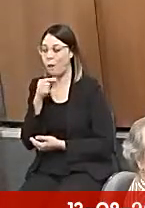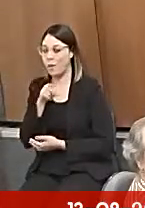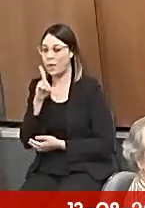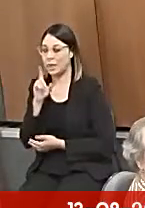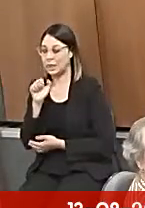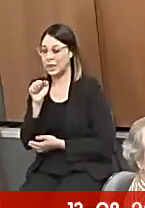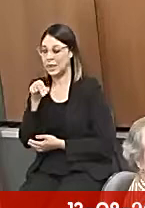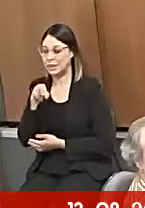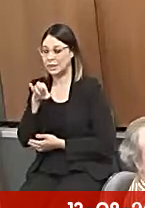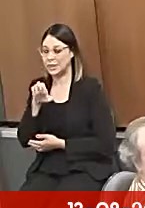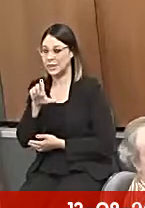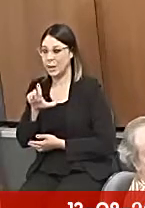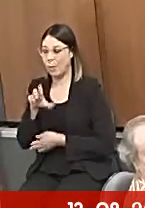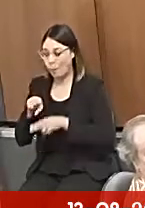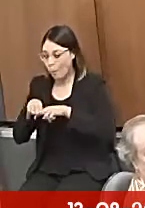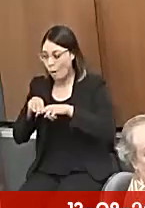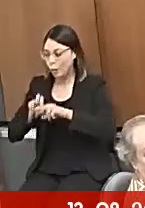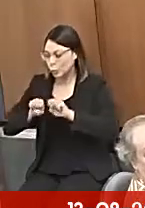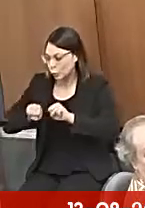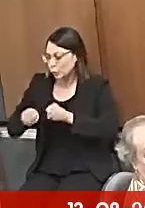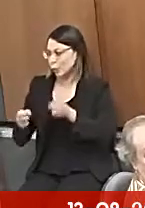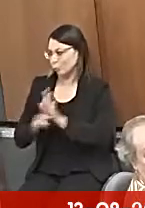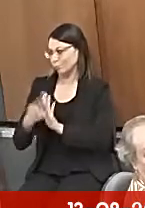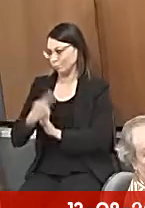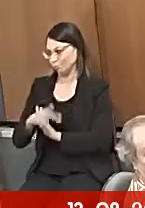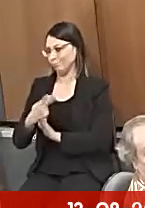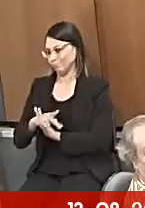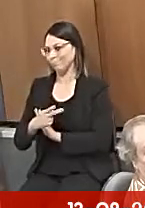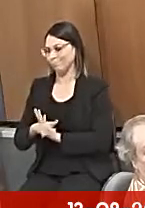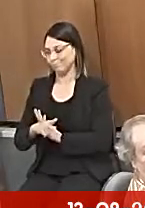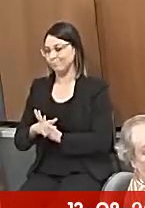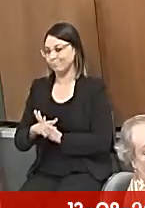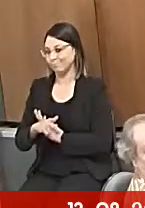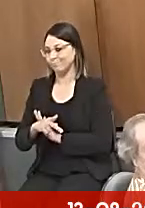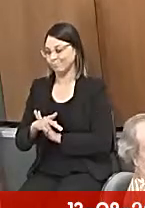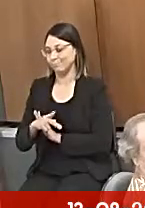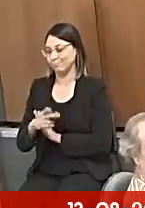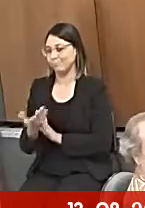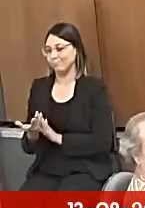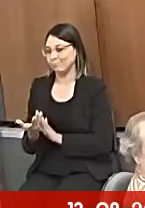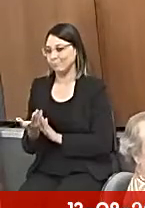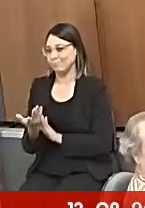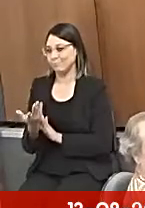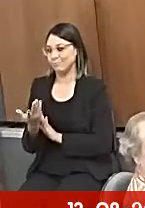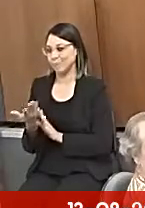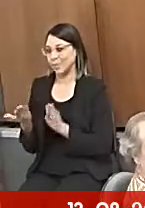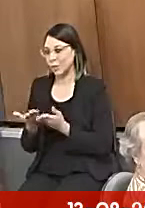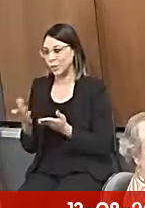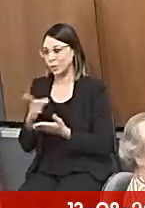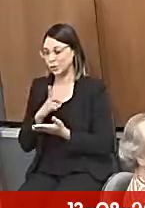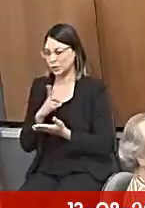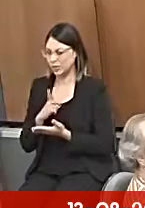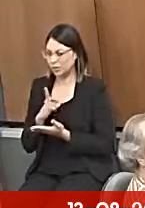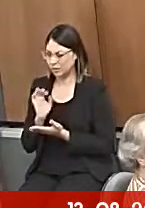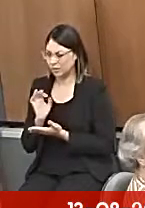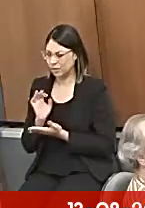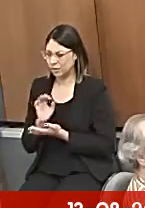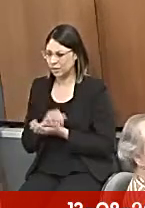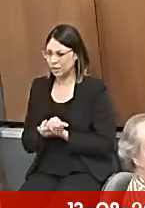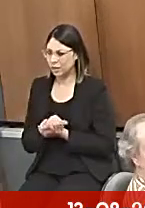então sendo fruto do trabalho dele ele é tem um tema hoje no clube na tv na carta é daniel